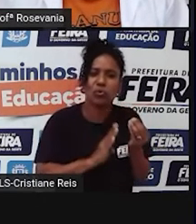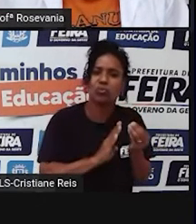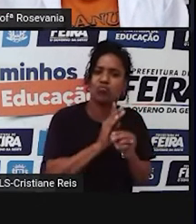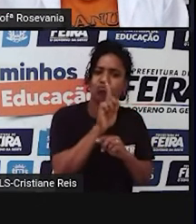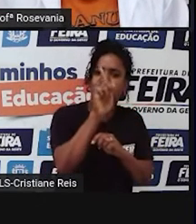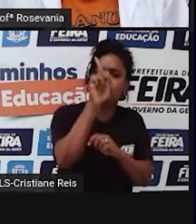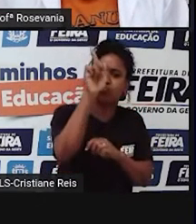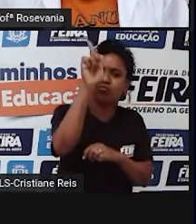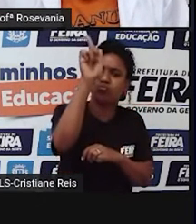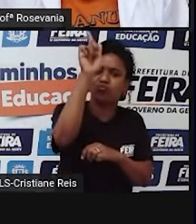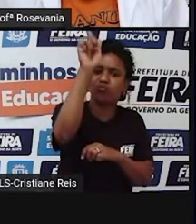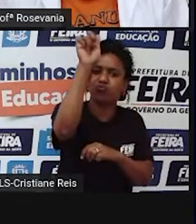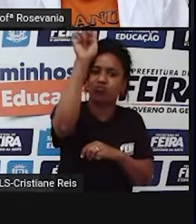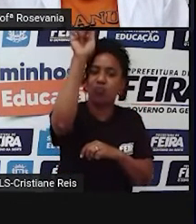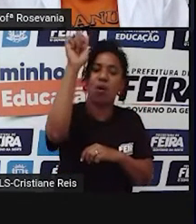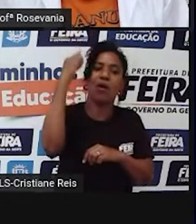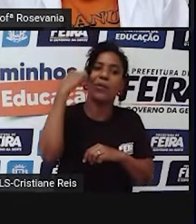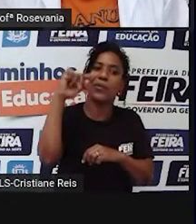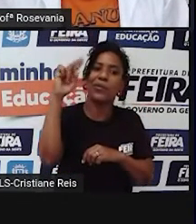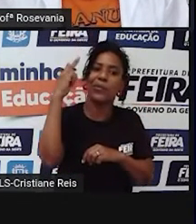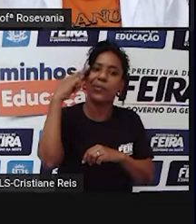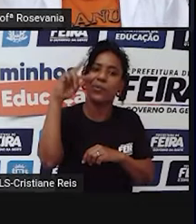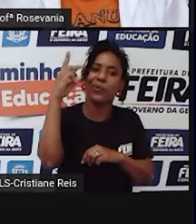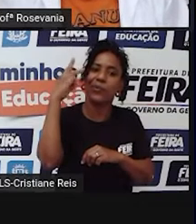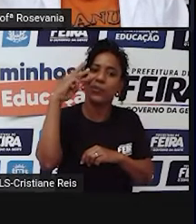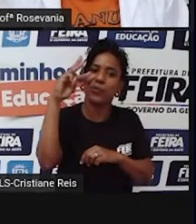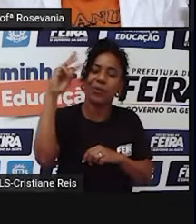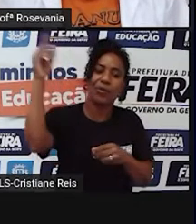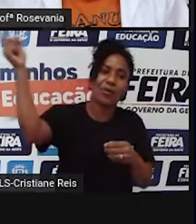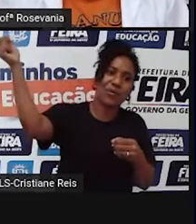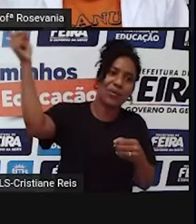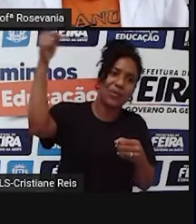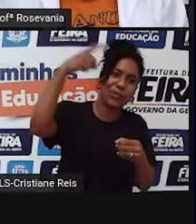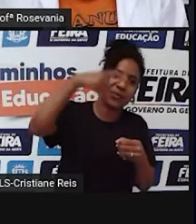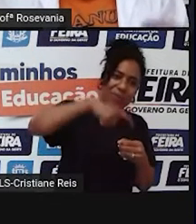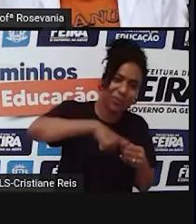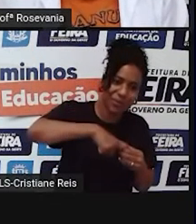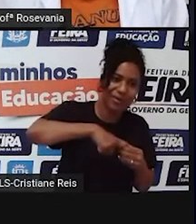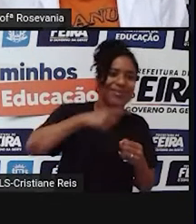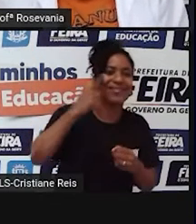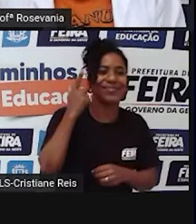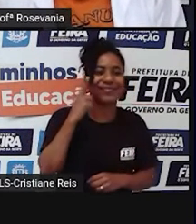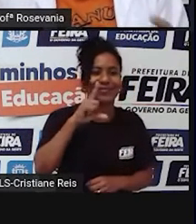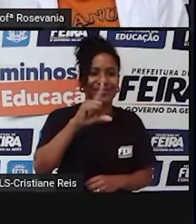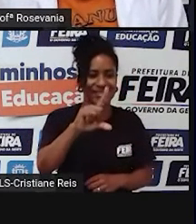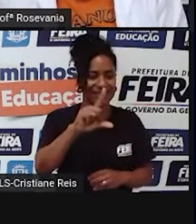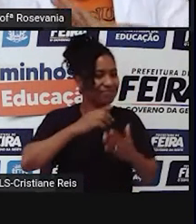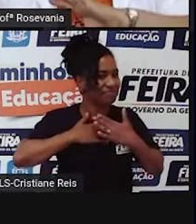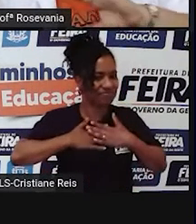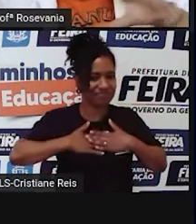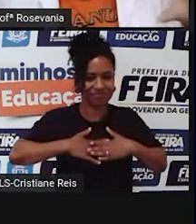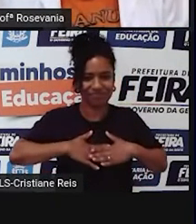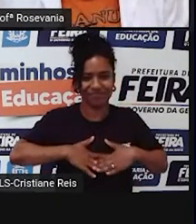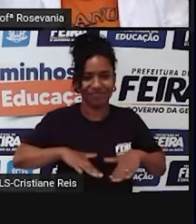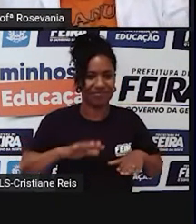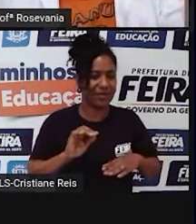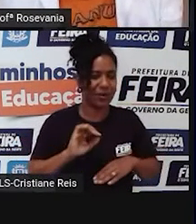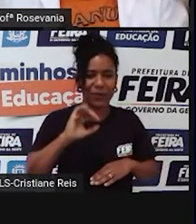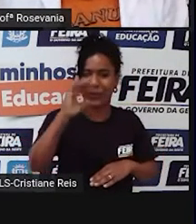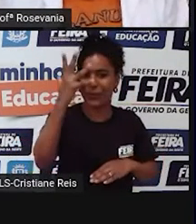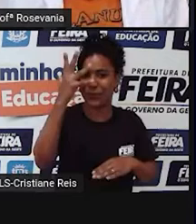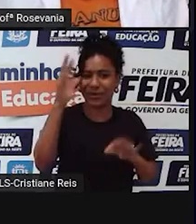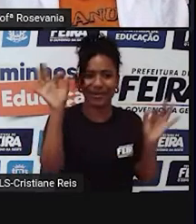dessa quantidade de informação que os próprios satélites vão dando. Por isso que eles foram e voltaram em tranquilidade, sem ter